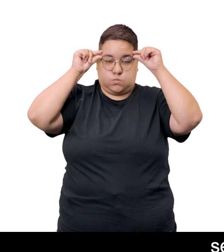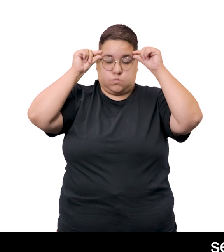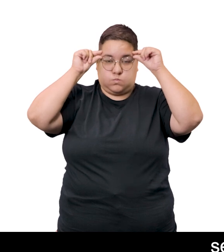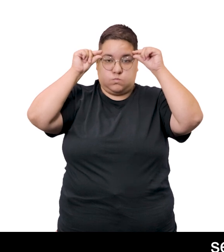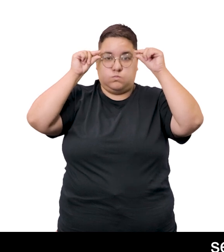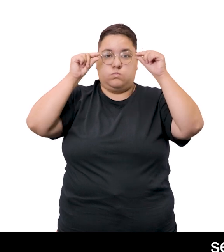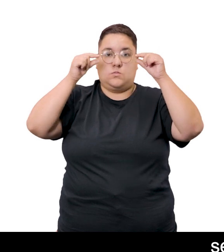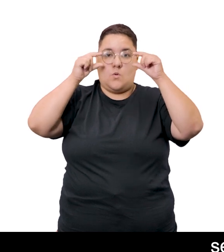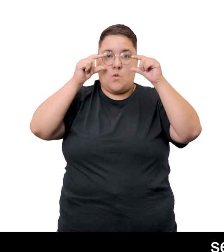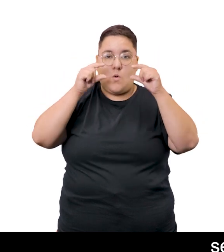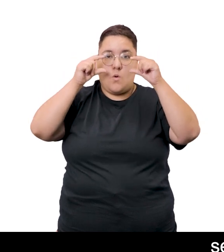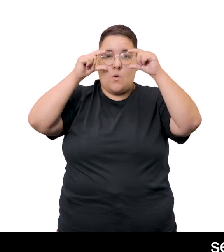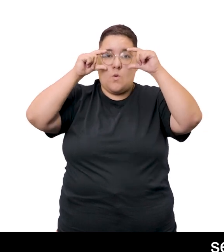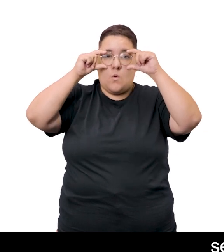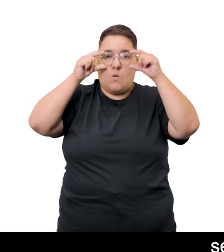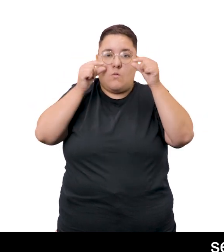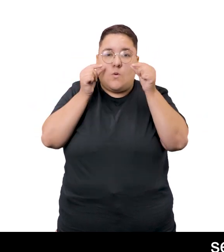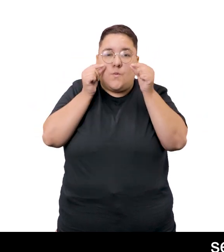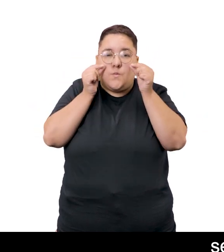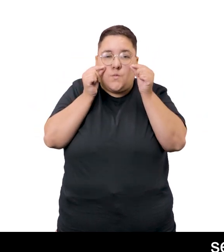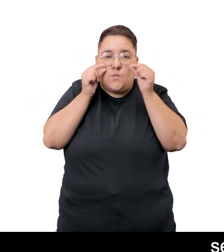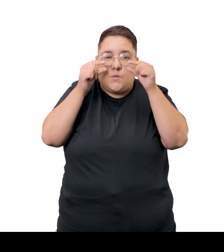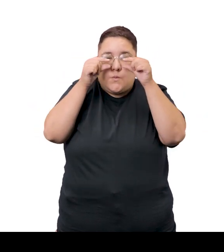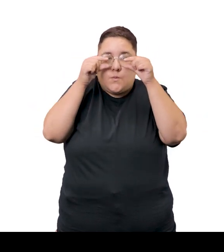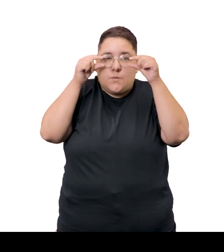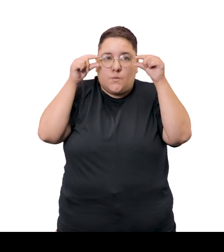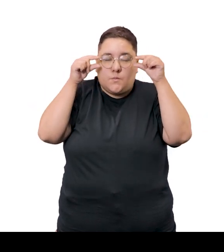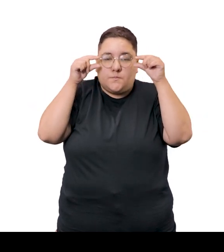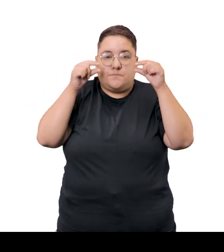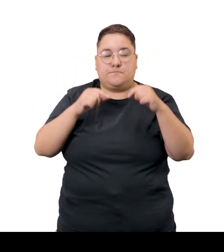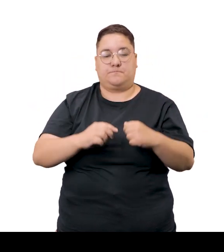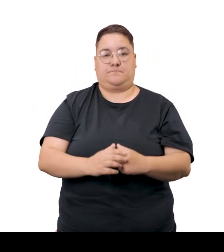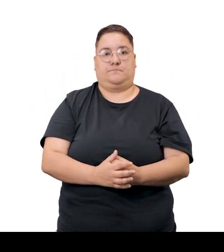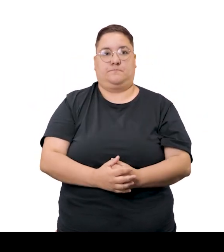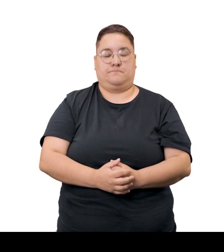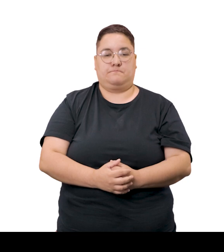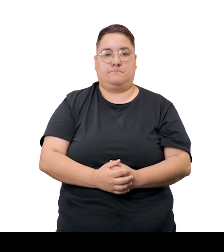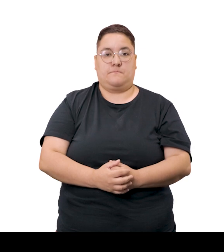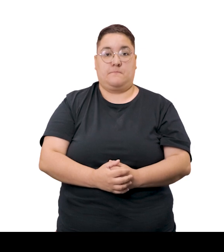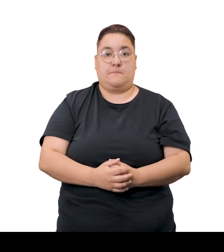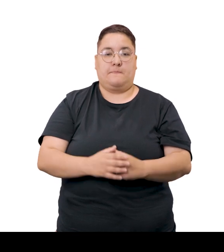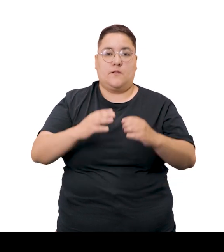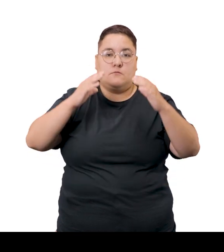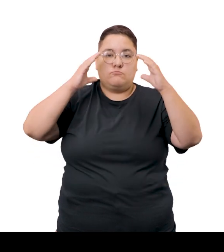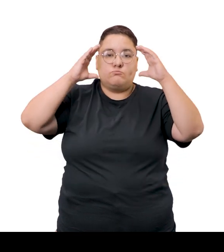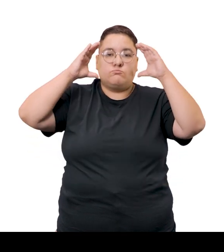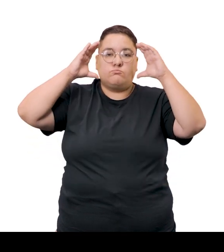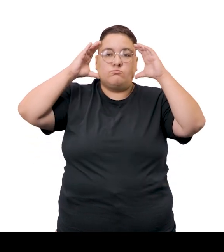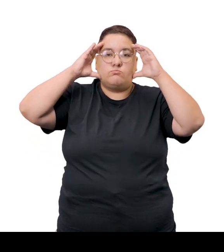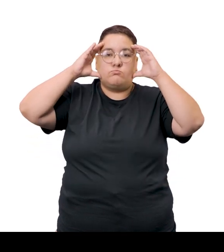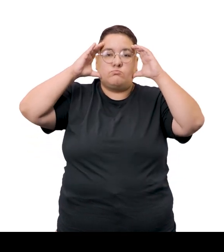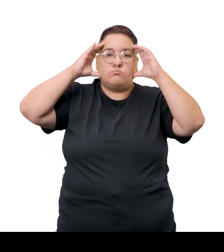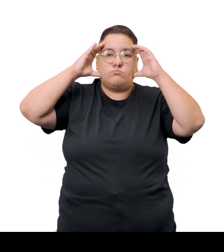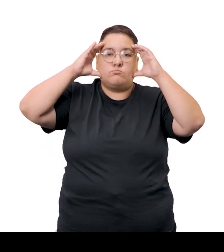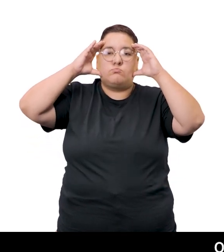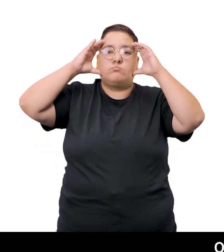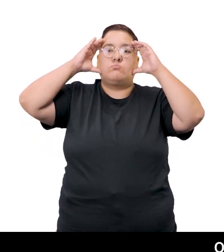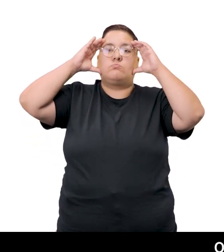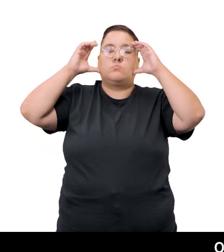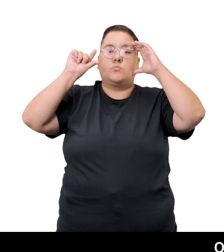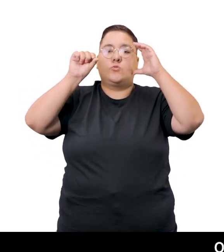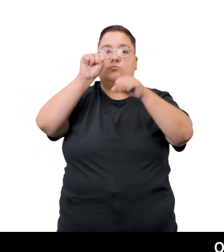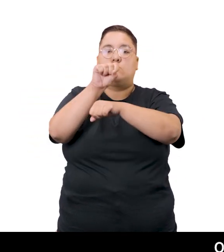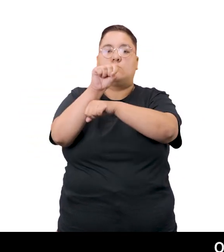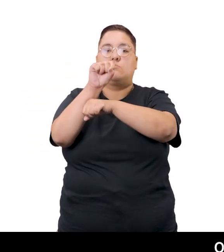semicobertas pelos óculos de grau pequenos e retangulares. Ela tem a cabeça ligeiramente inclinada para trás,